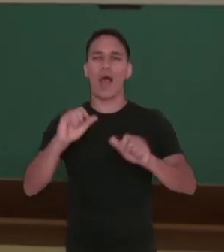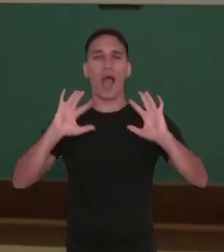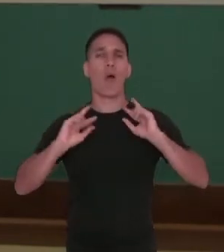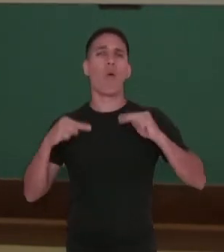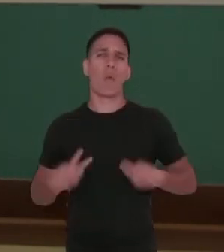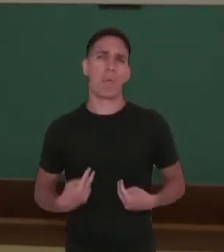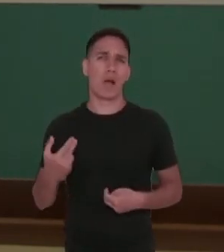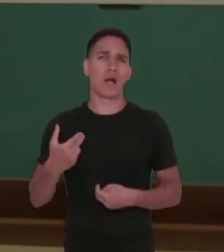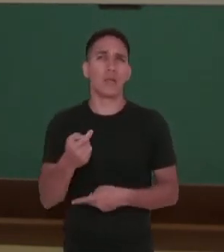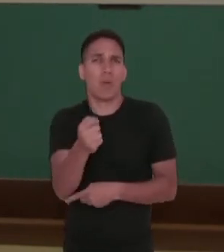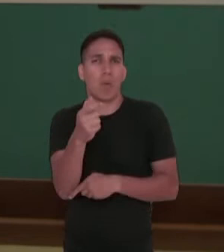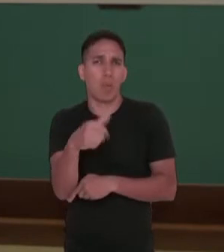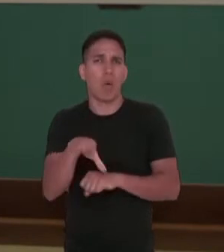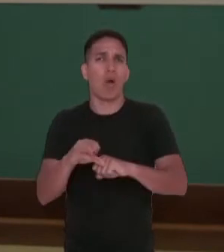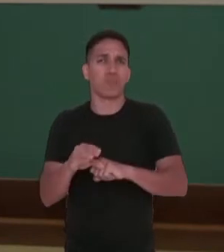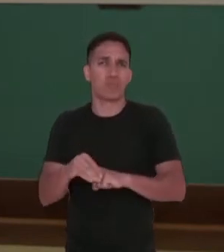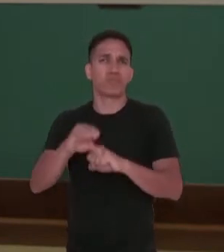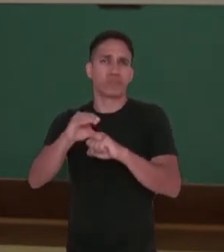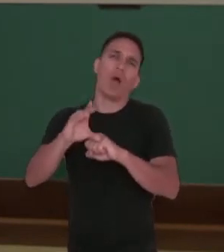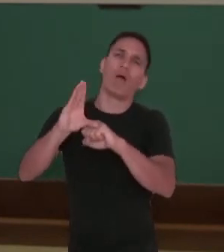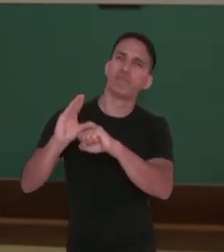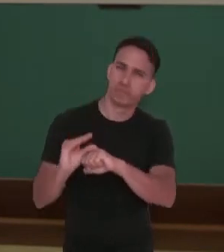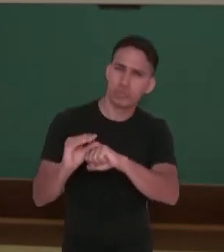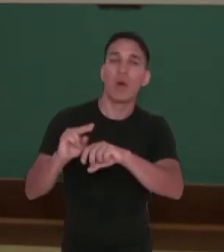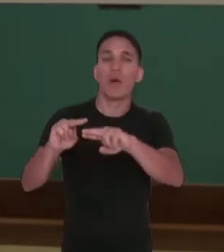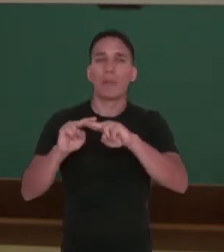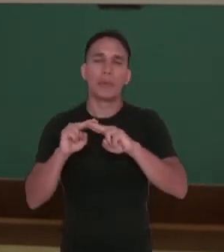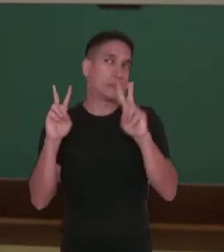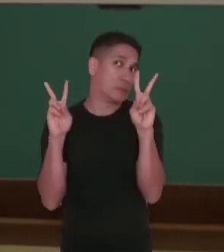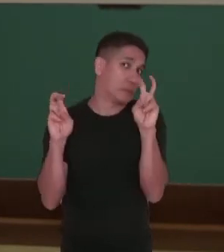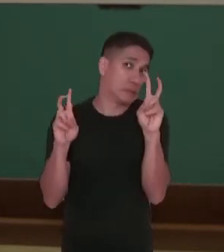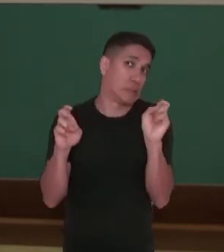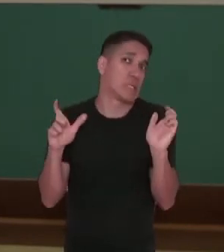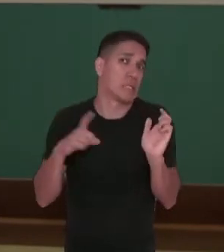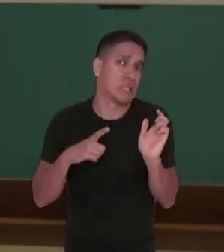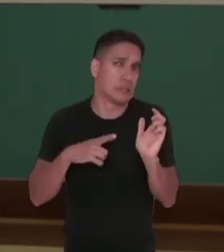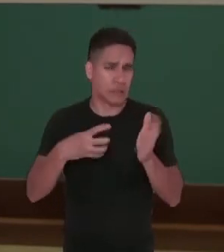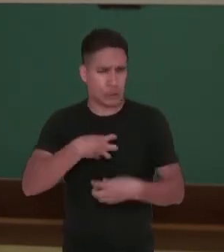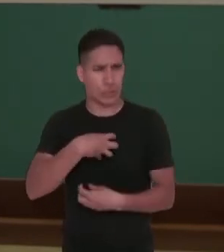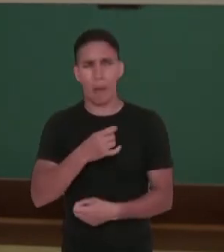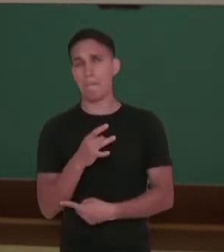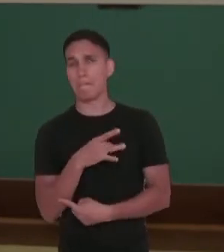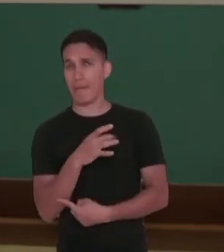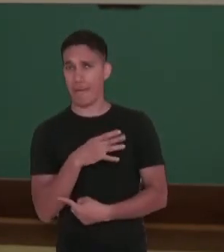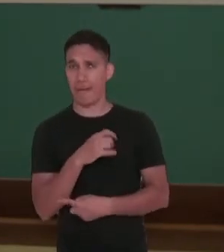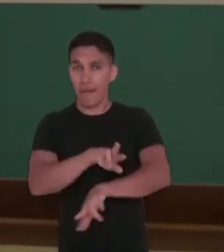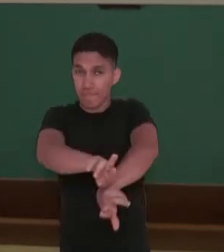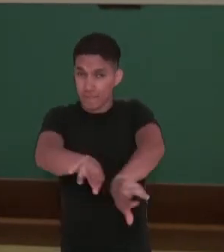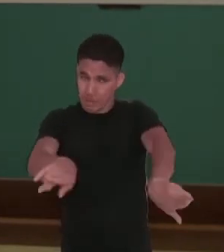de conhecimento e tinha, entre parênteses, medo de muita coisa,